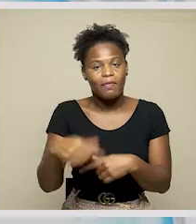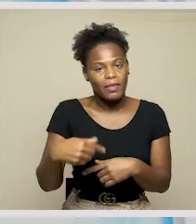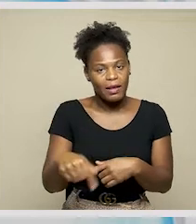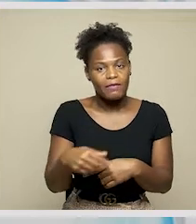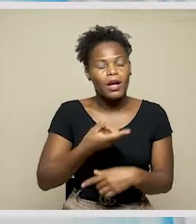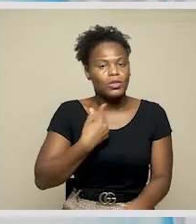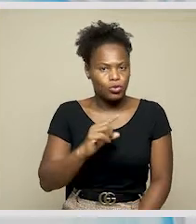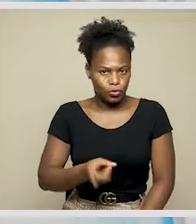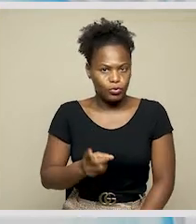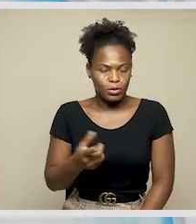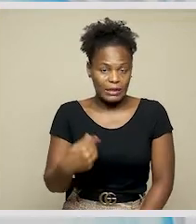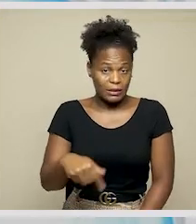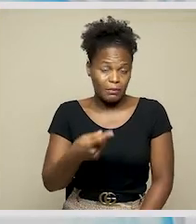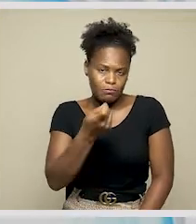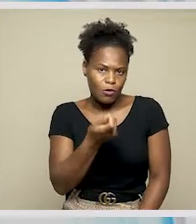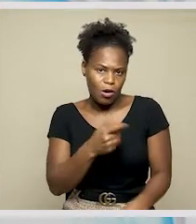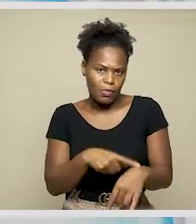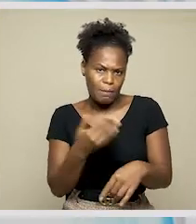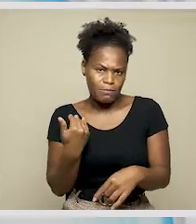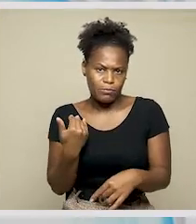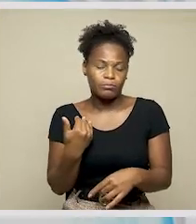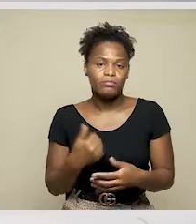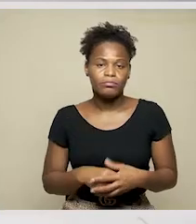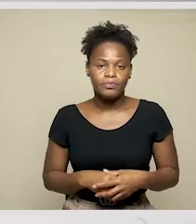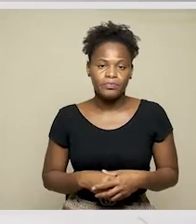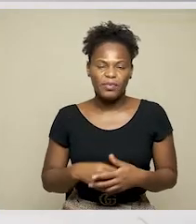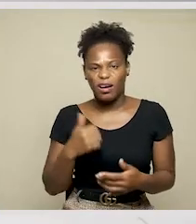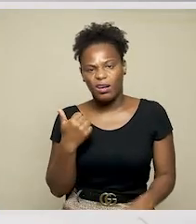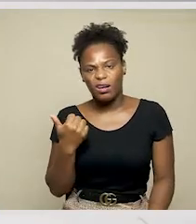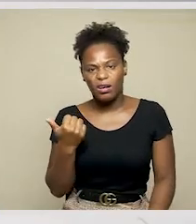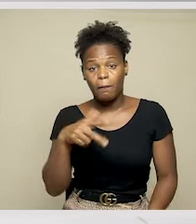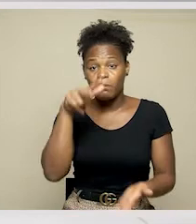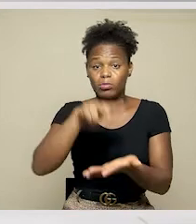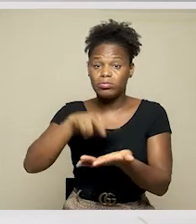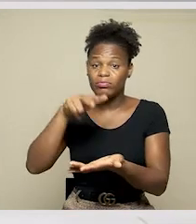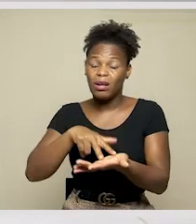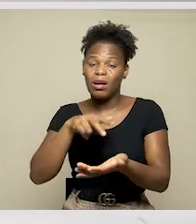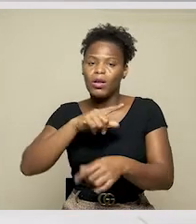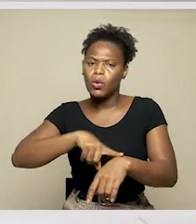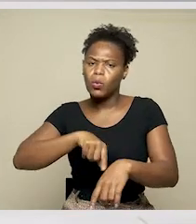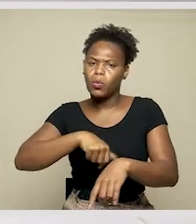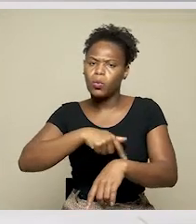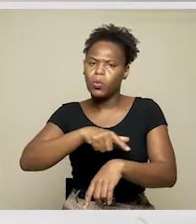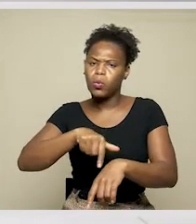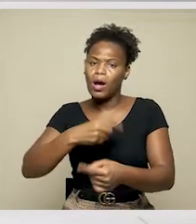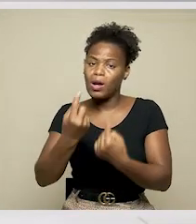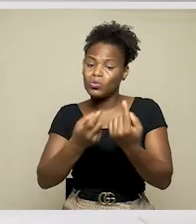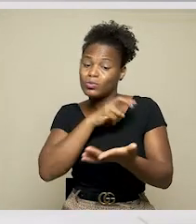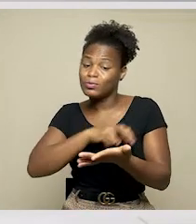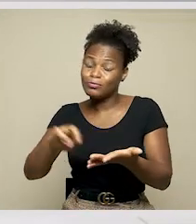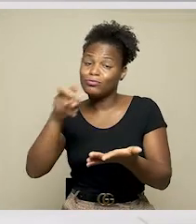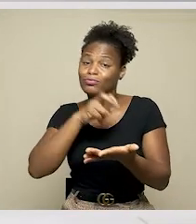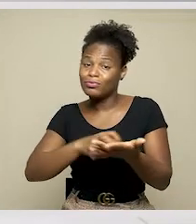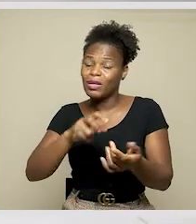uma existência muito breve e foram efêmeras. Eram publicações que demoravam algumas edições, ou